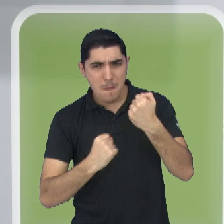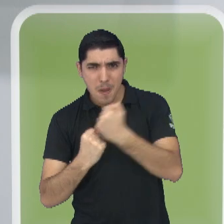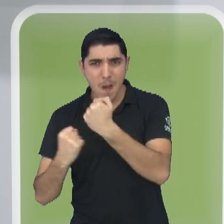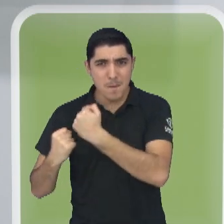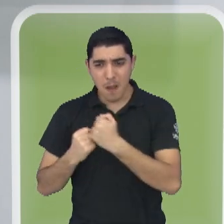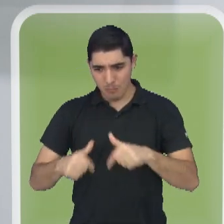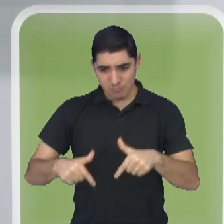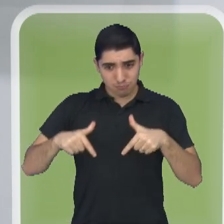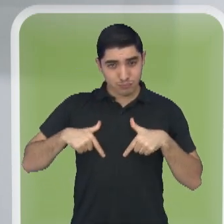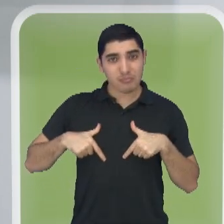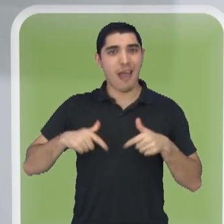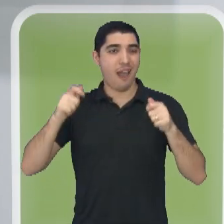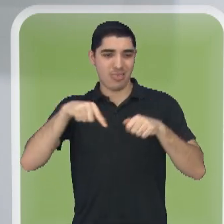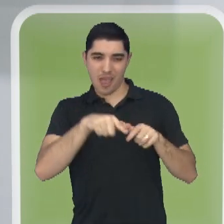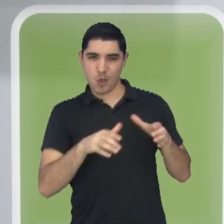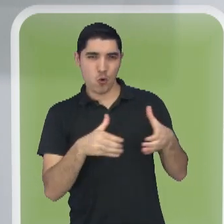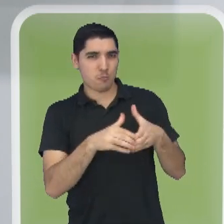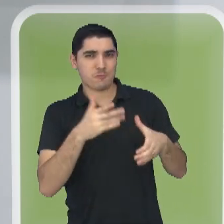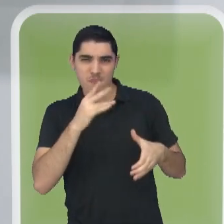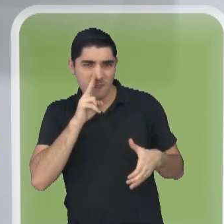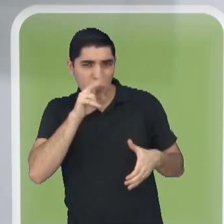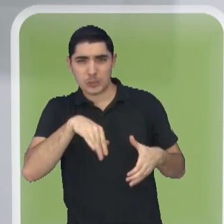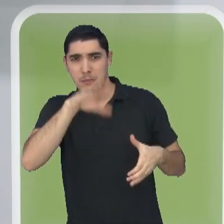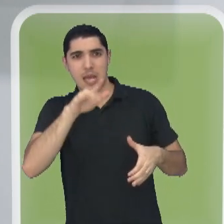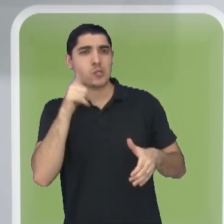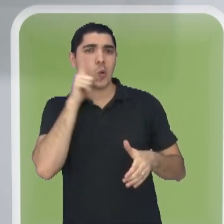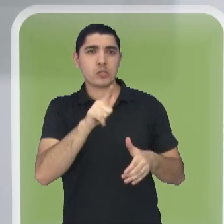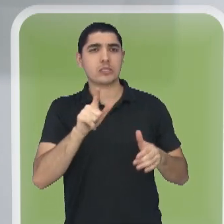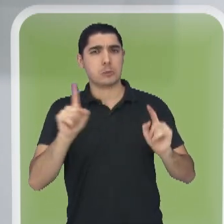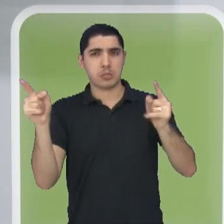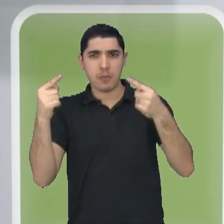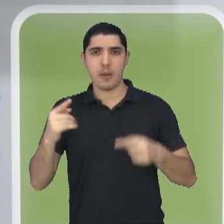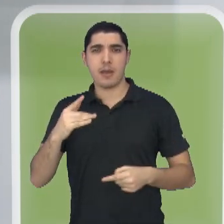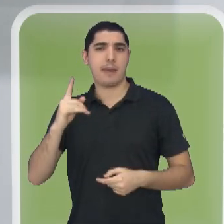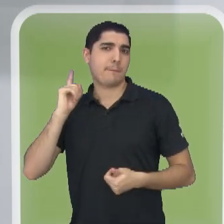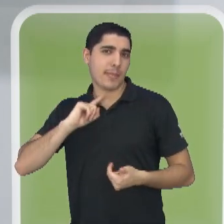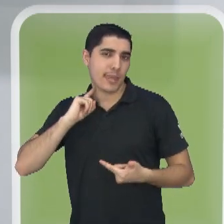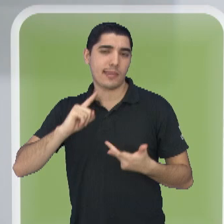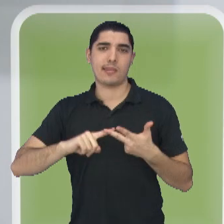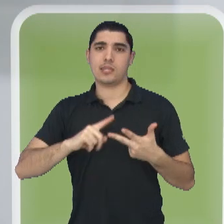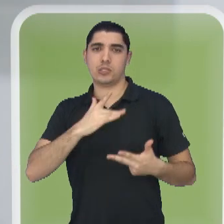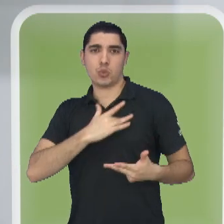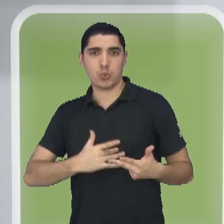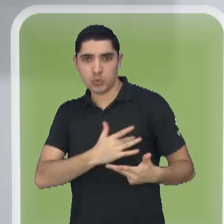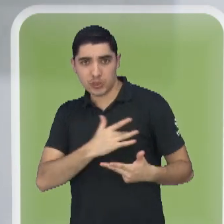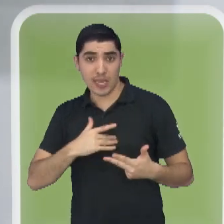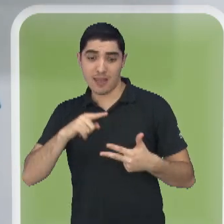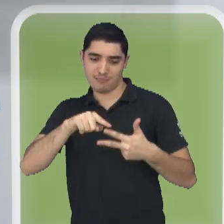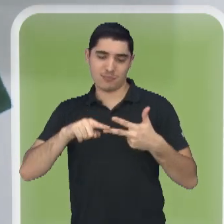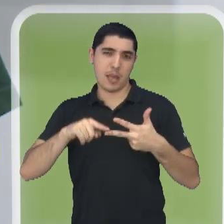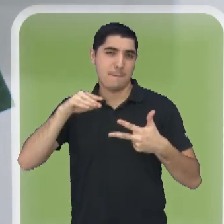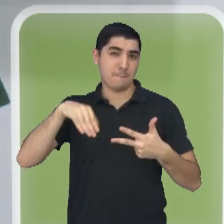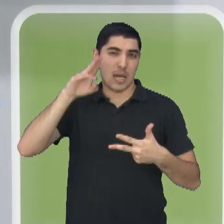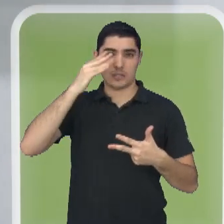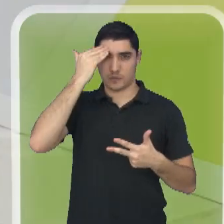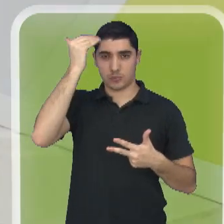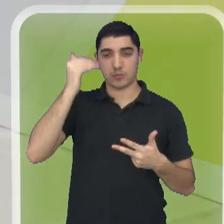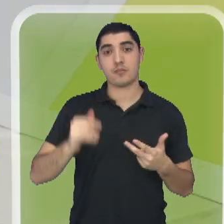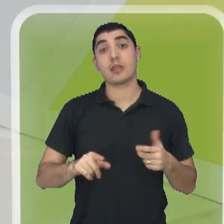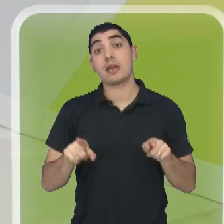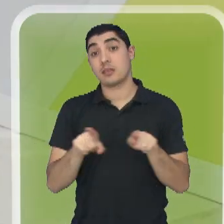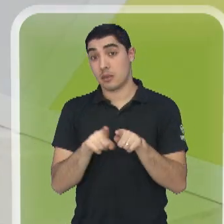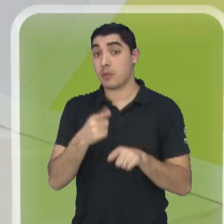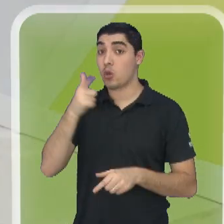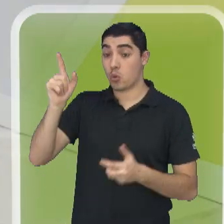né, ser um time de elite para brigar aí com Minas, com Cruzeiro, que são os dois times de ponta do Brasil. Também Campinas, um